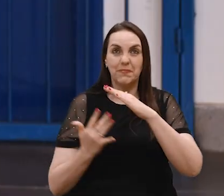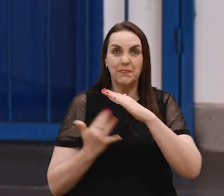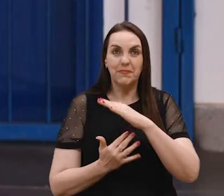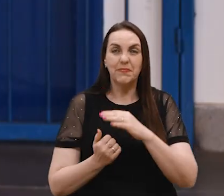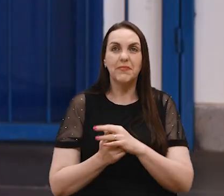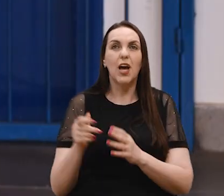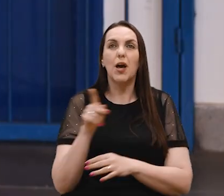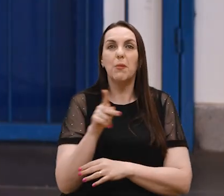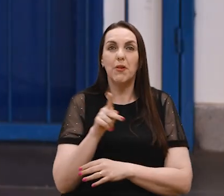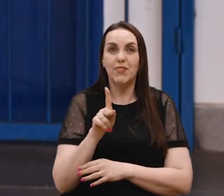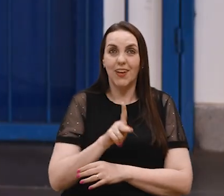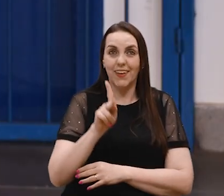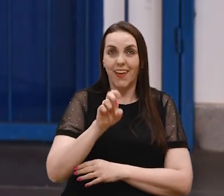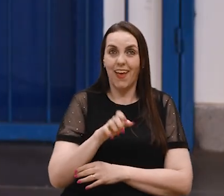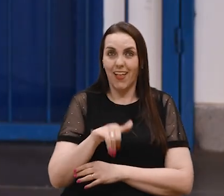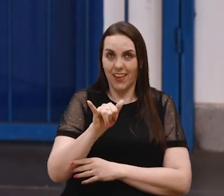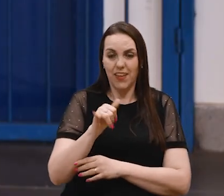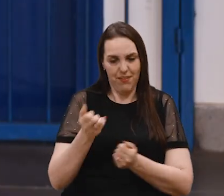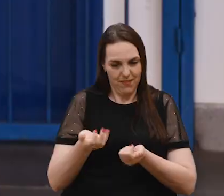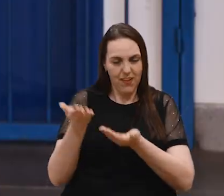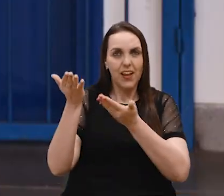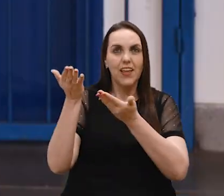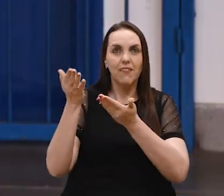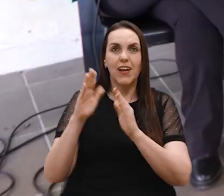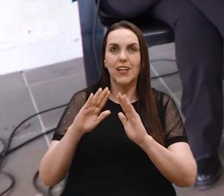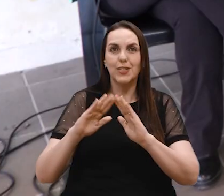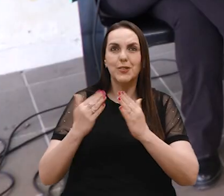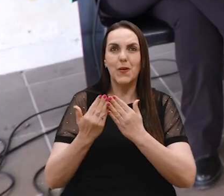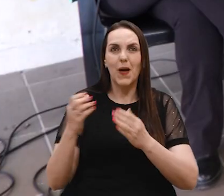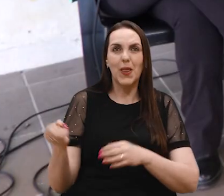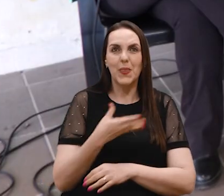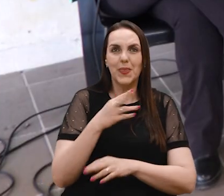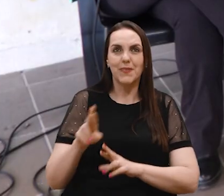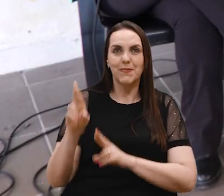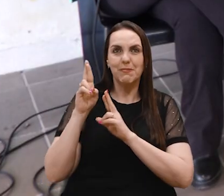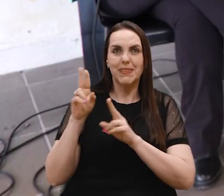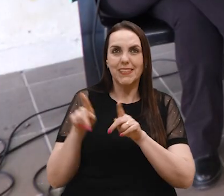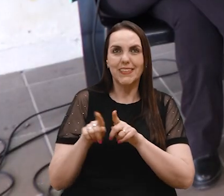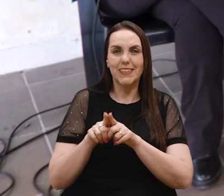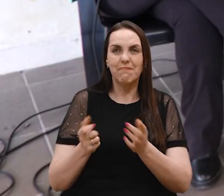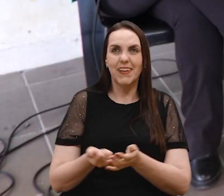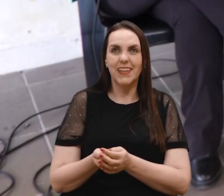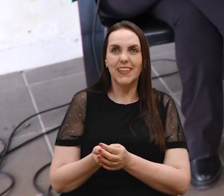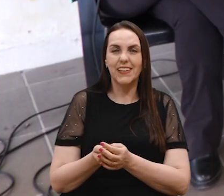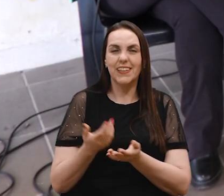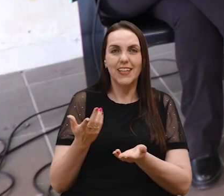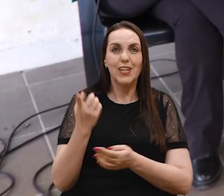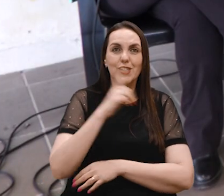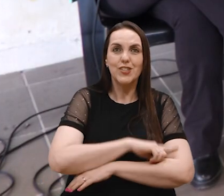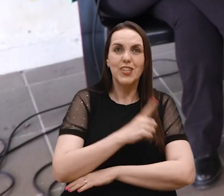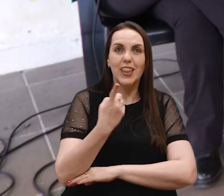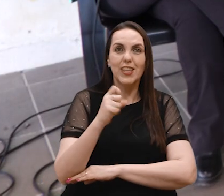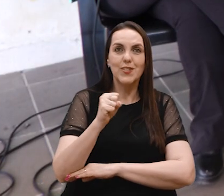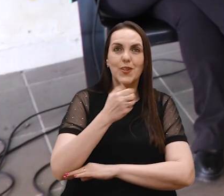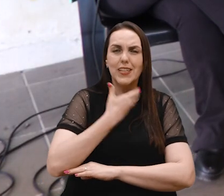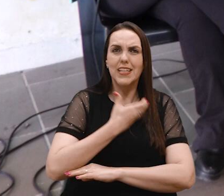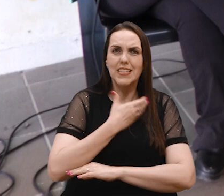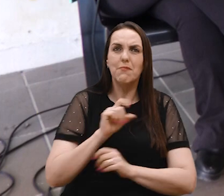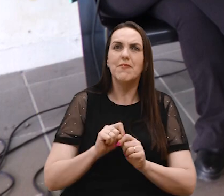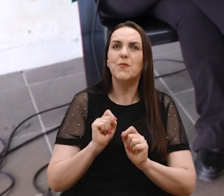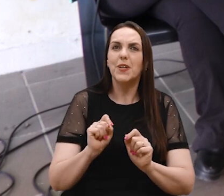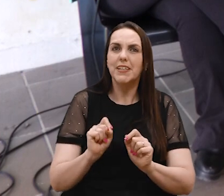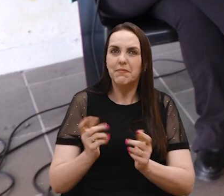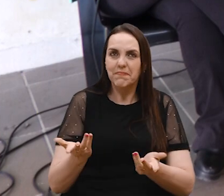da Prof. Kelly se ela vai levar essa celebração lá para Nova Esperança. O que vamos ter dia 18 de dezembro, Kelly?